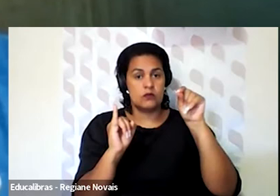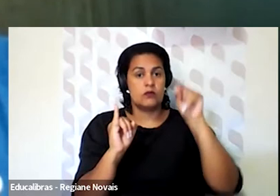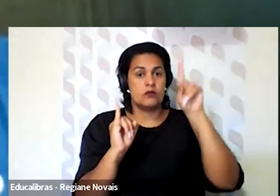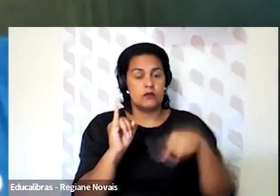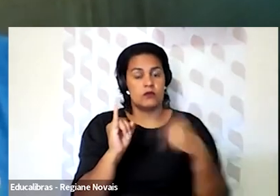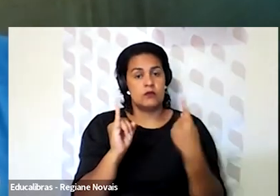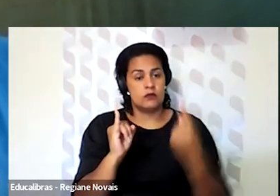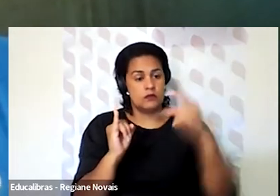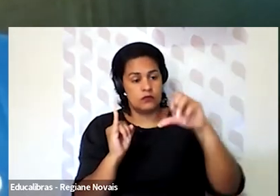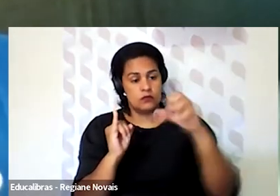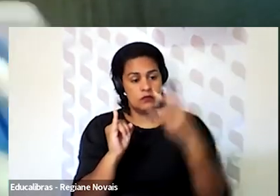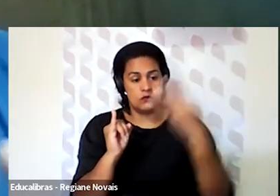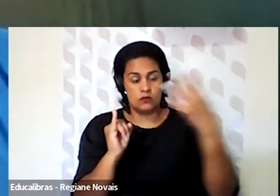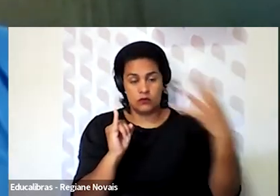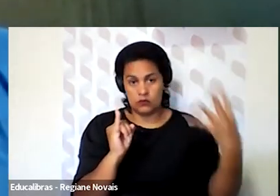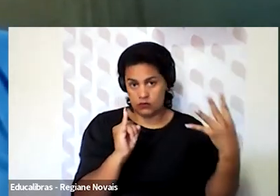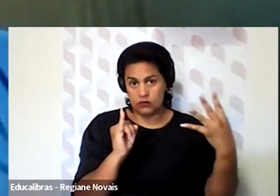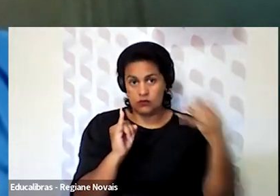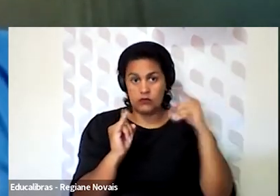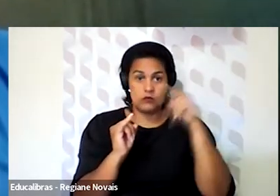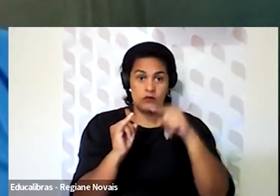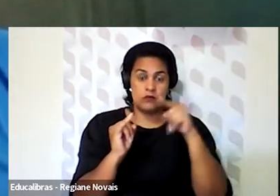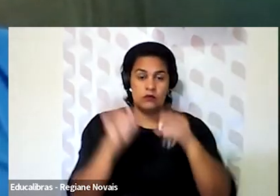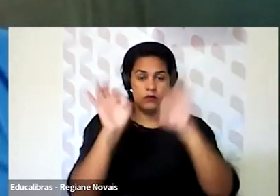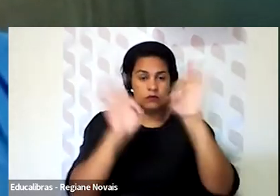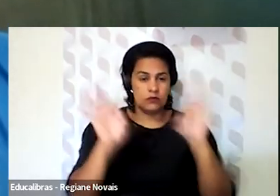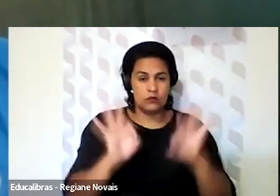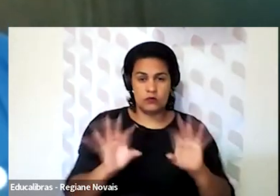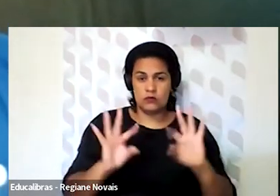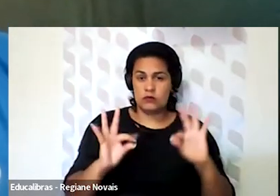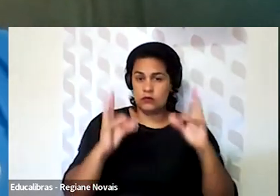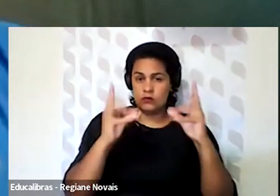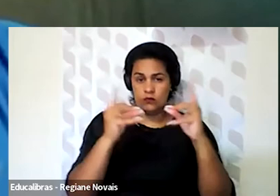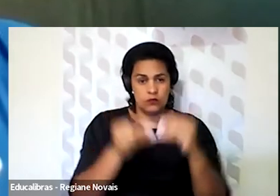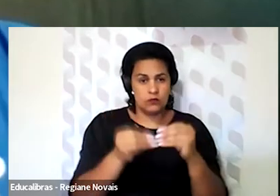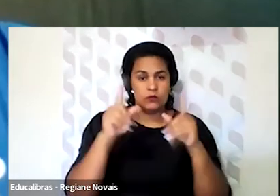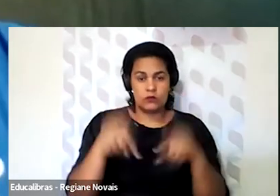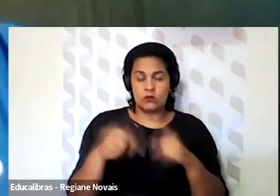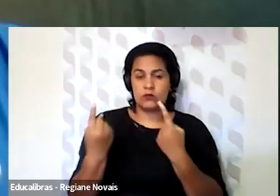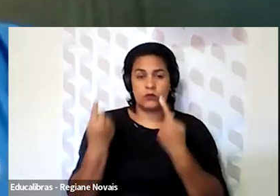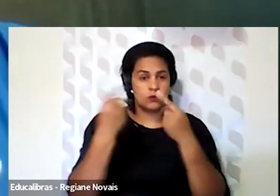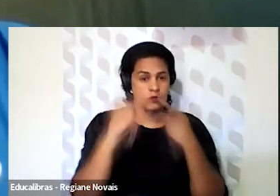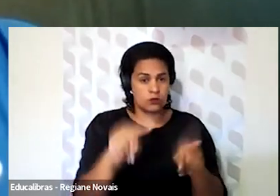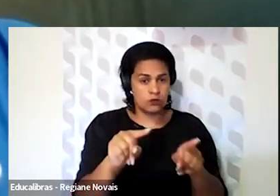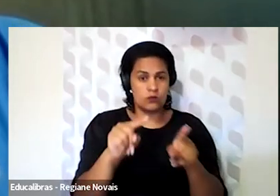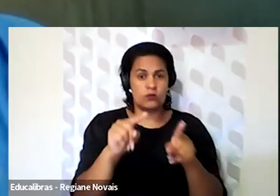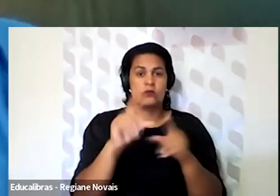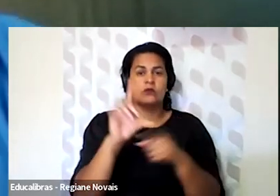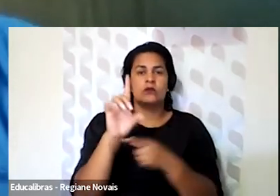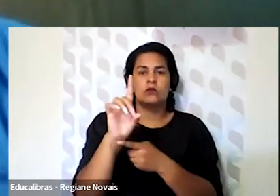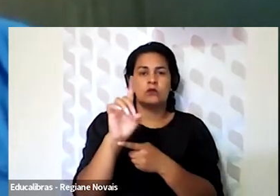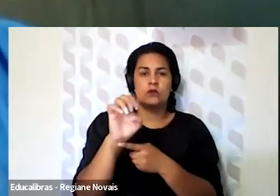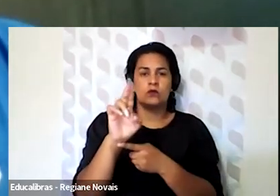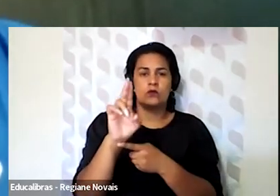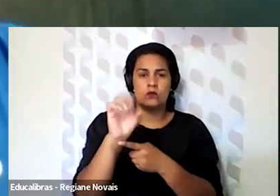1934. Ele tinha toda uma bandeira, né, de ser contra a palavra Deus, o termo Deus na